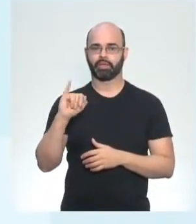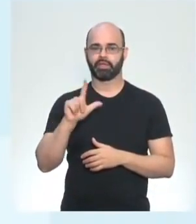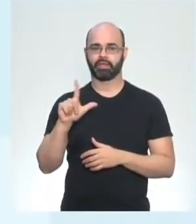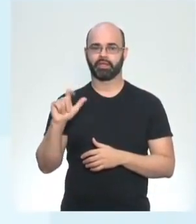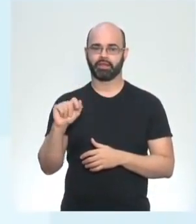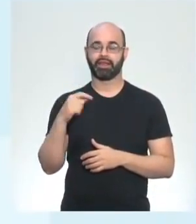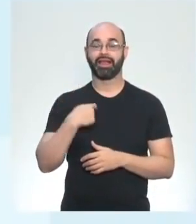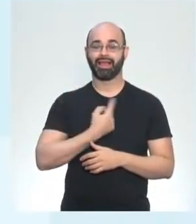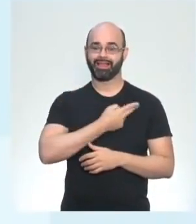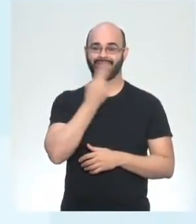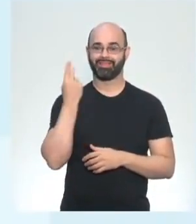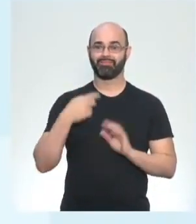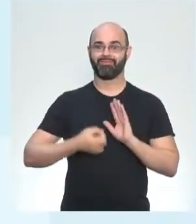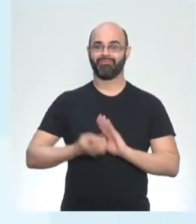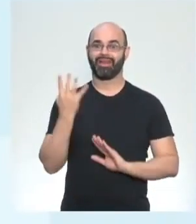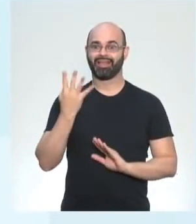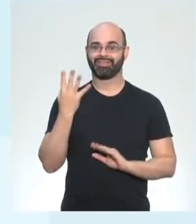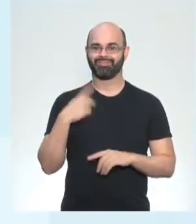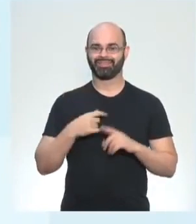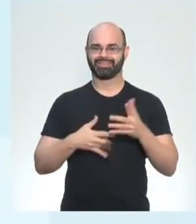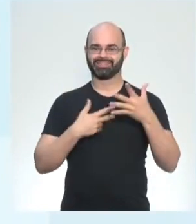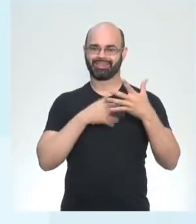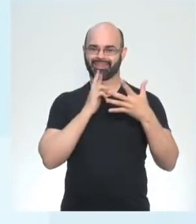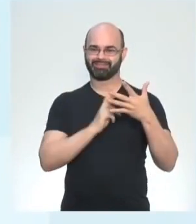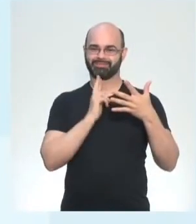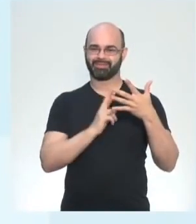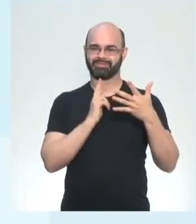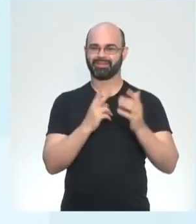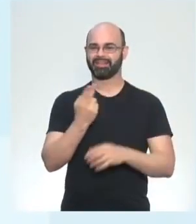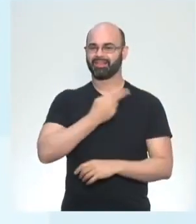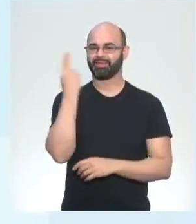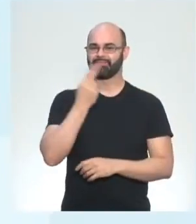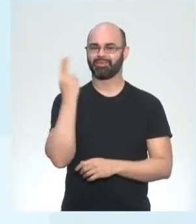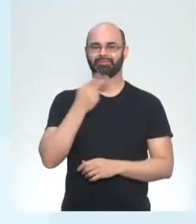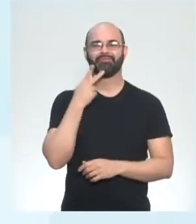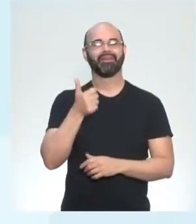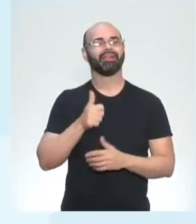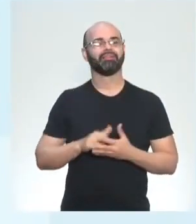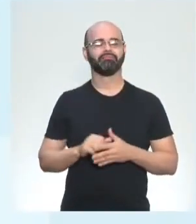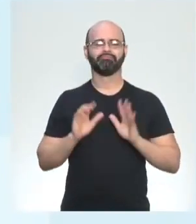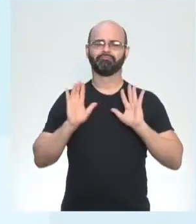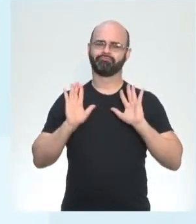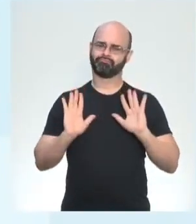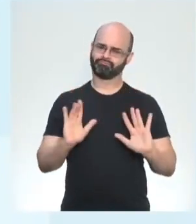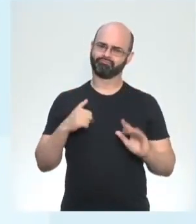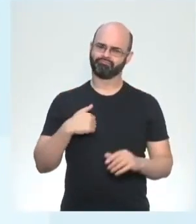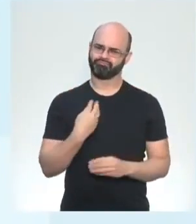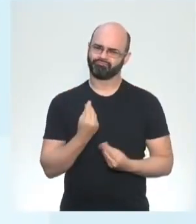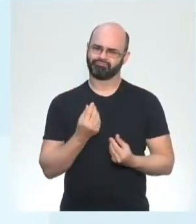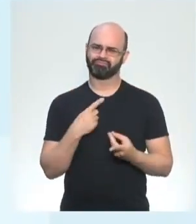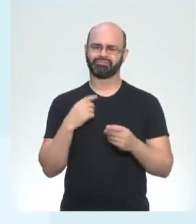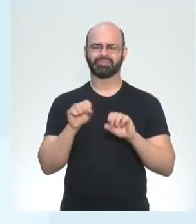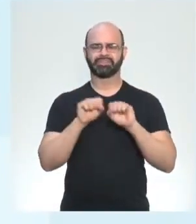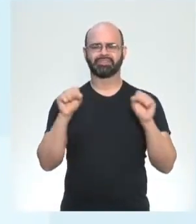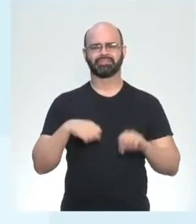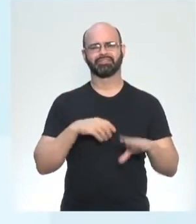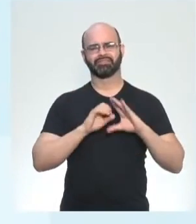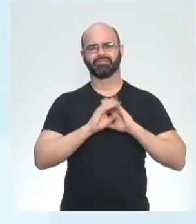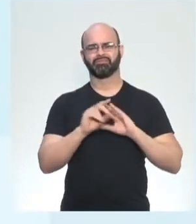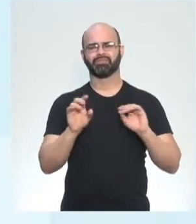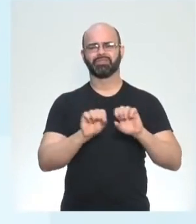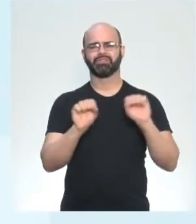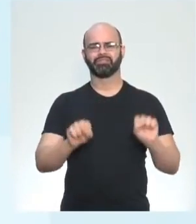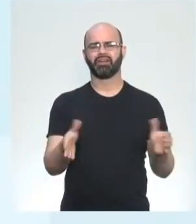4 vezes quando respondi as questões no chat. Mas acho um pouco ruim o sistema de mandar mensagens num chat